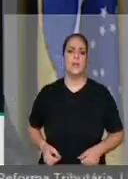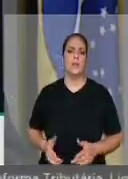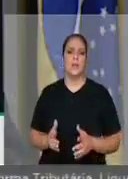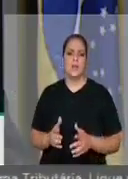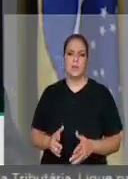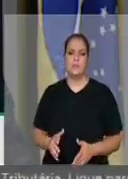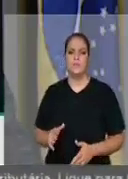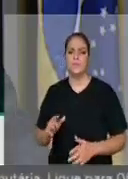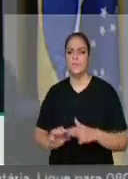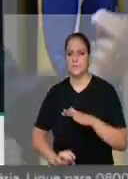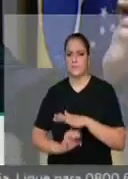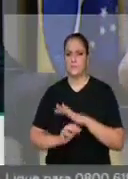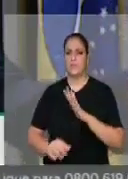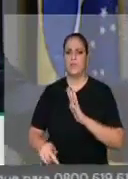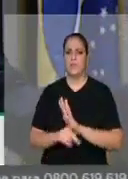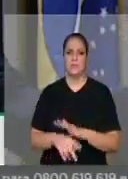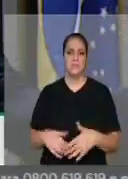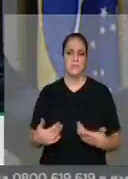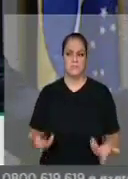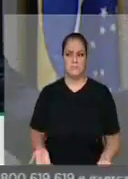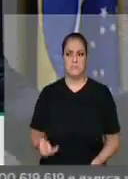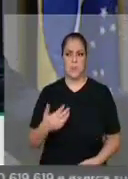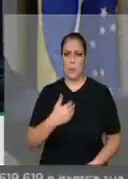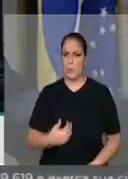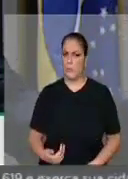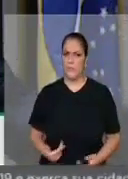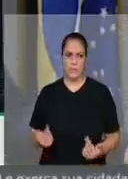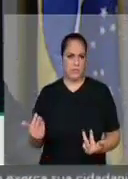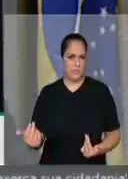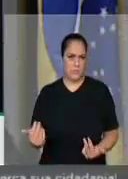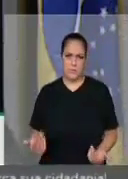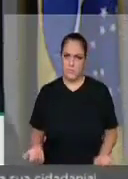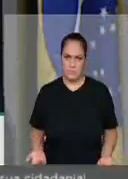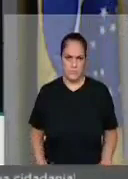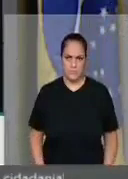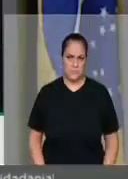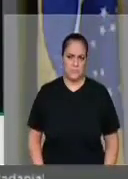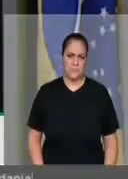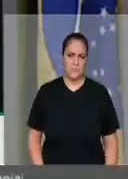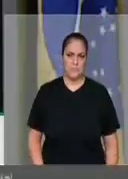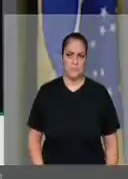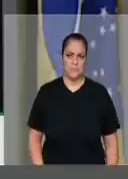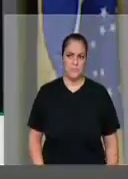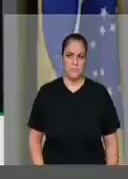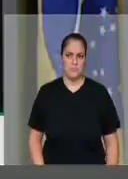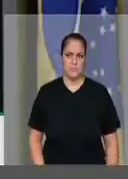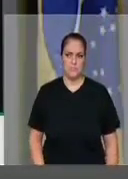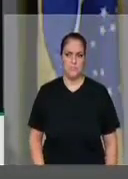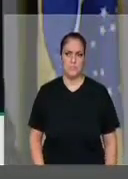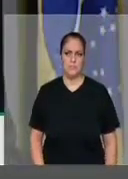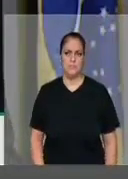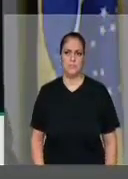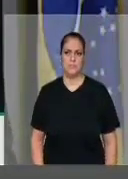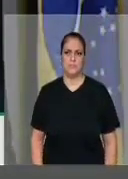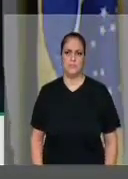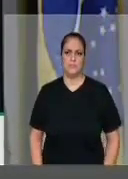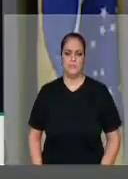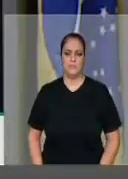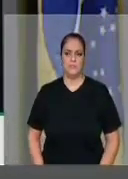custa isto para as empresas, custa para o governo. Então, o custo da